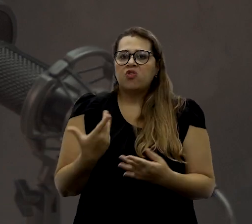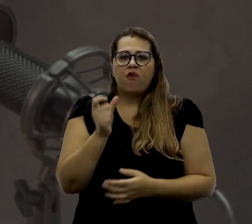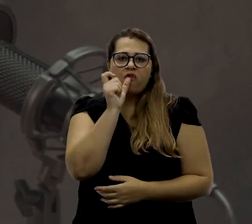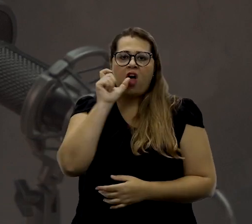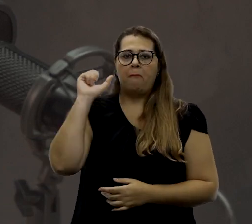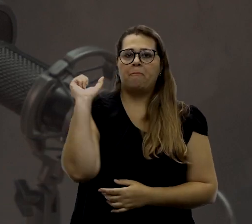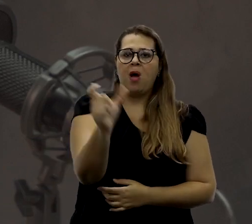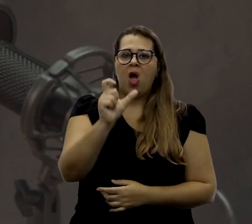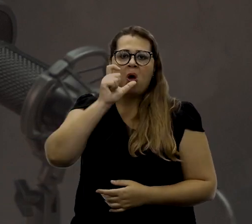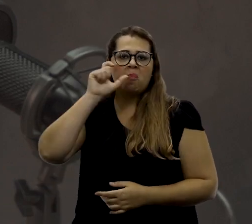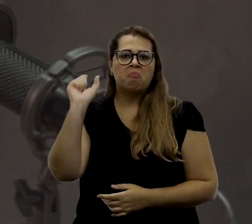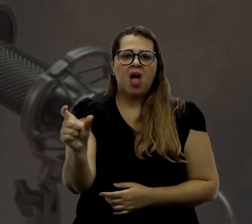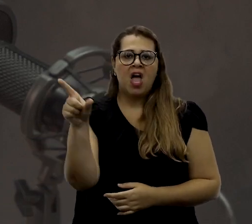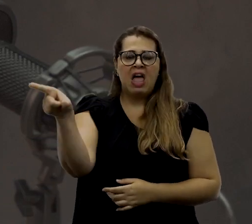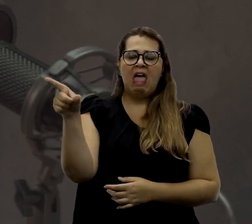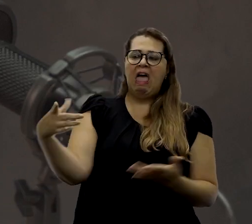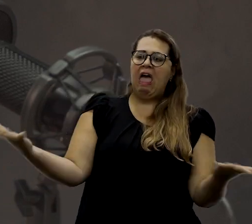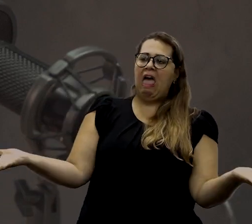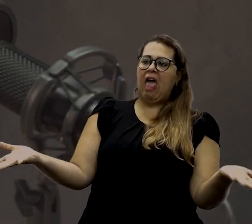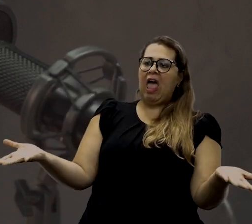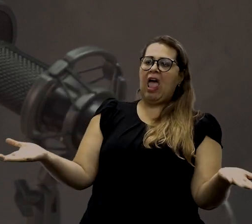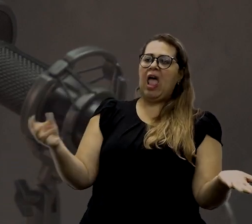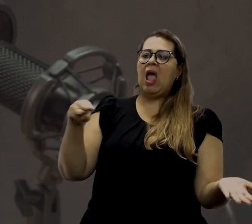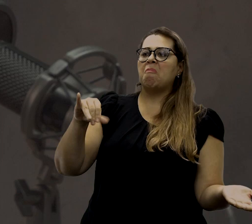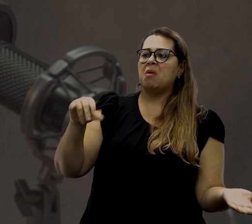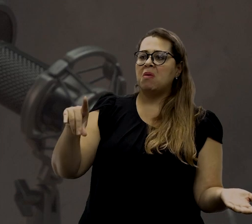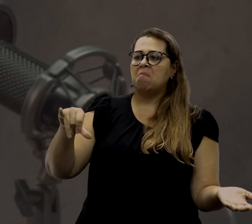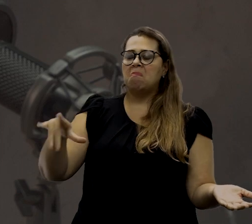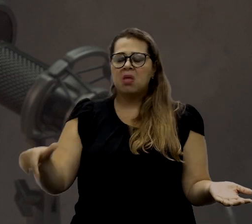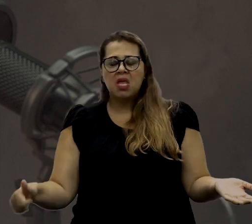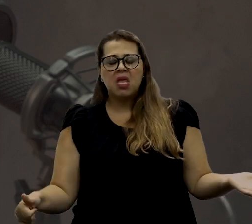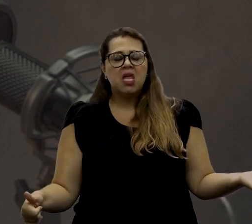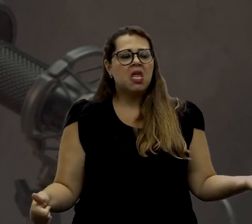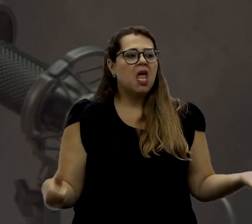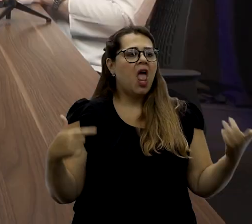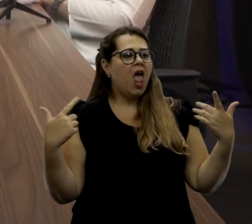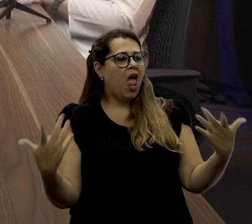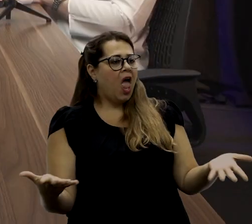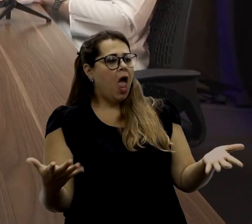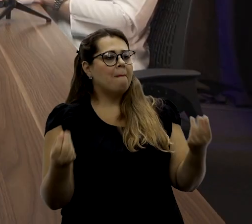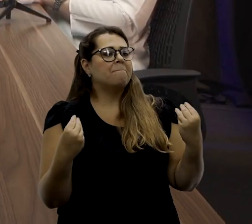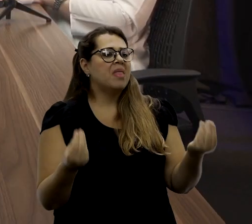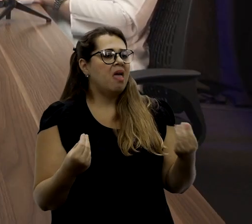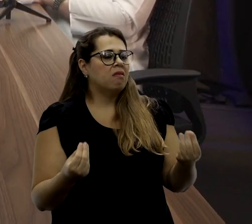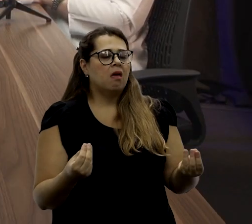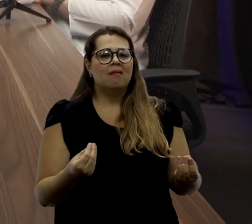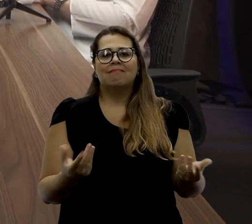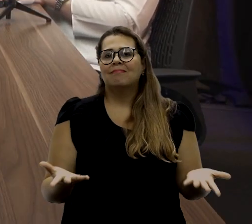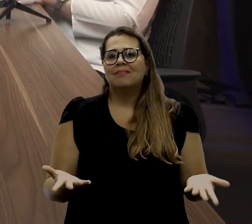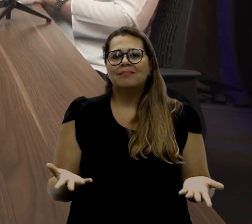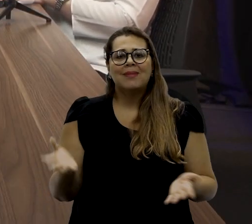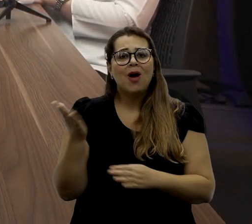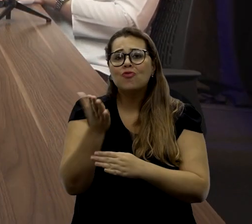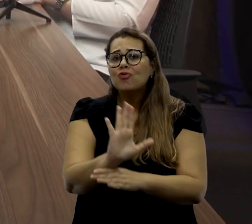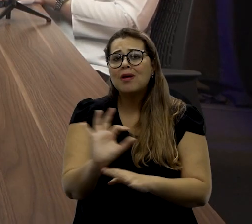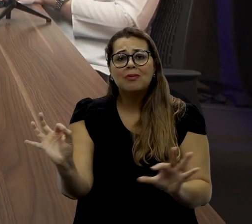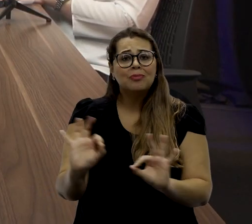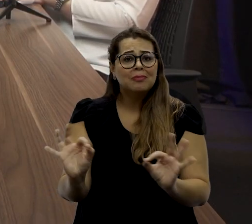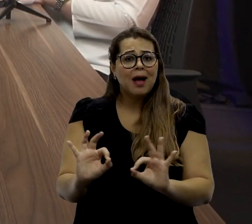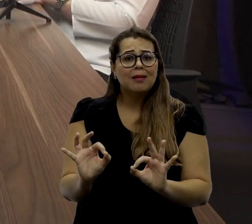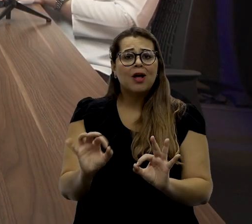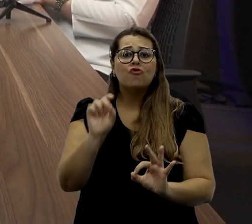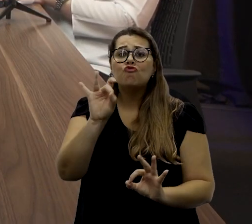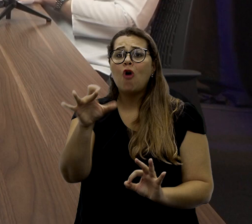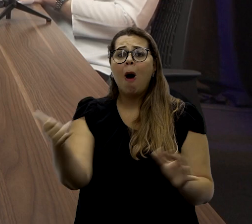isso não ajuda em nada. Em nada. O importante, às vezes até a dor do outro nos incomoda no sentido assim, isso faz